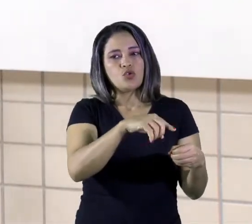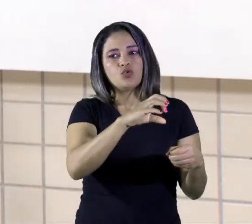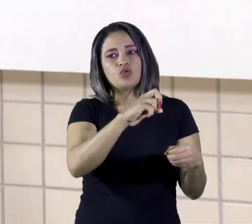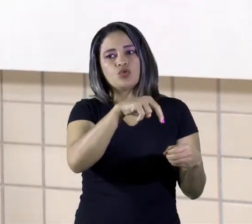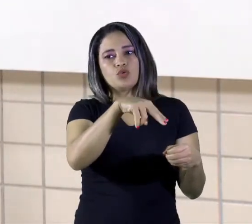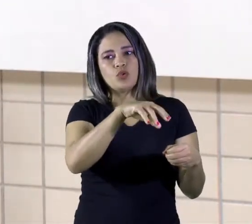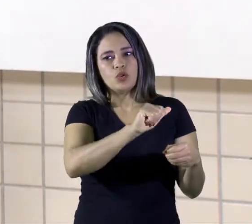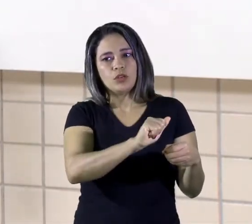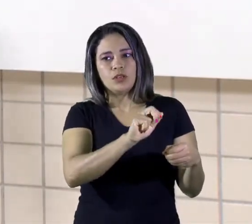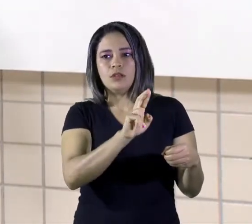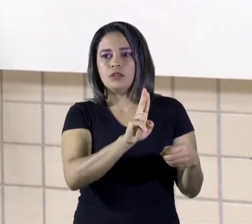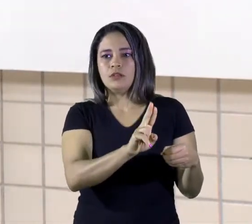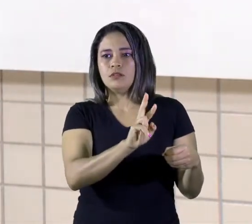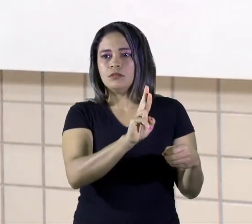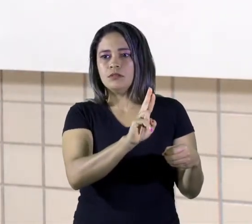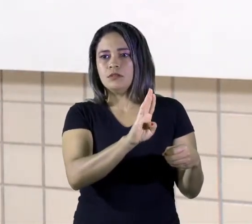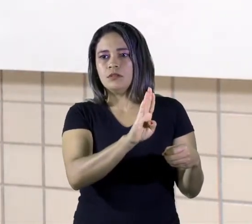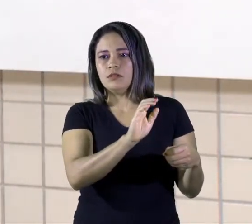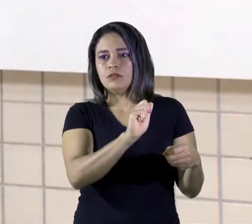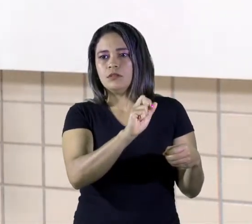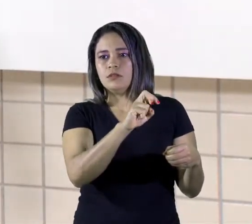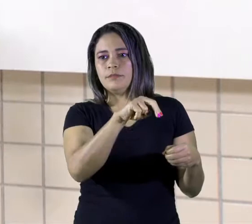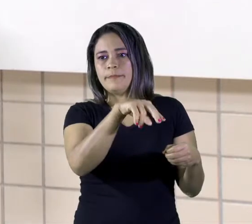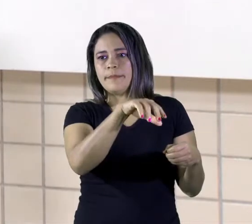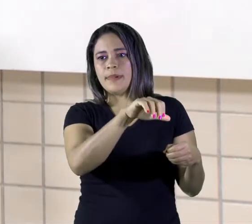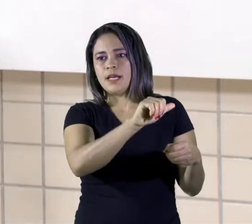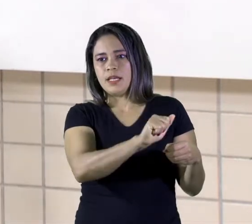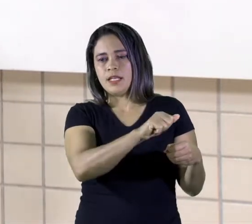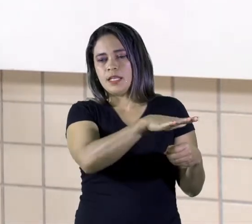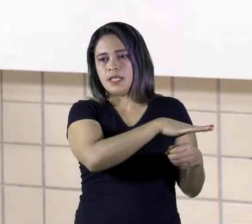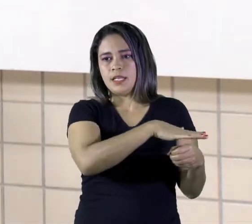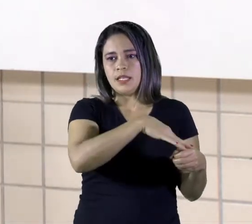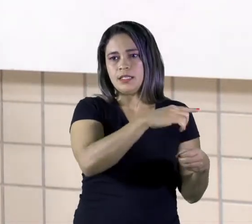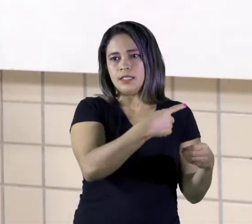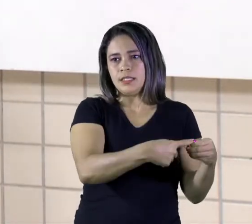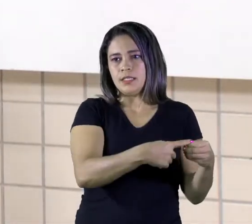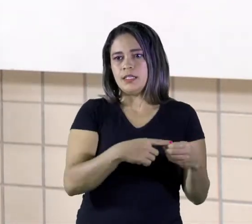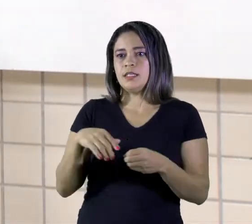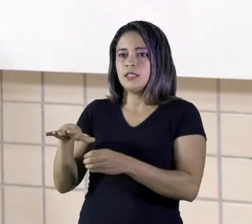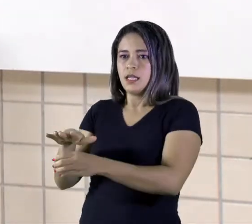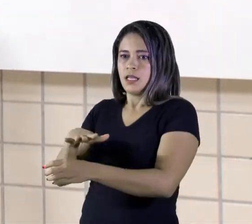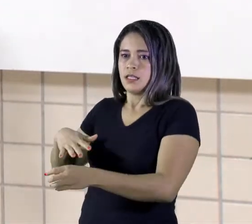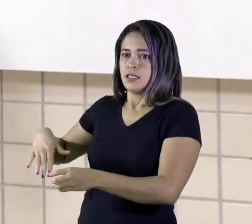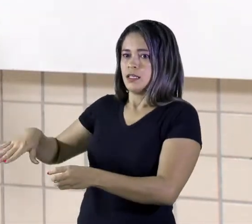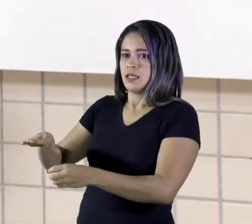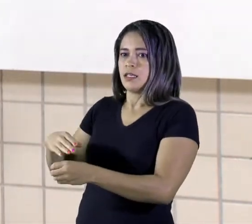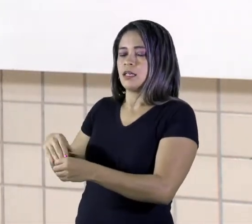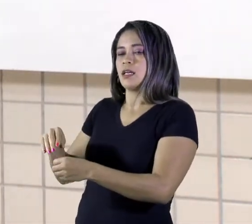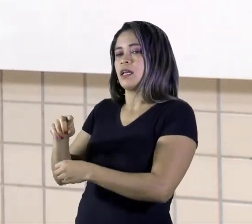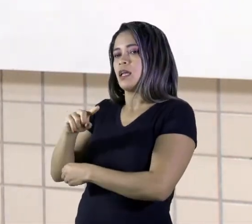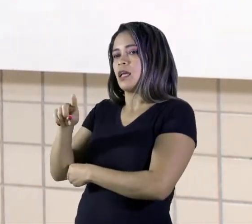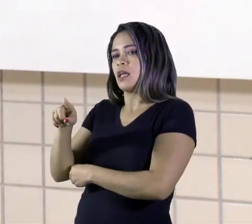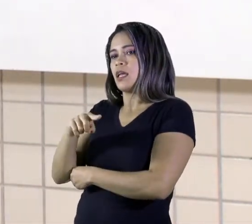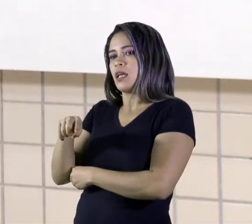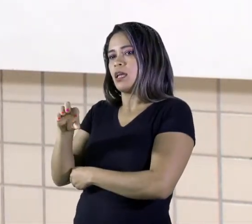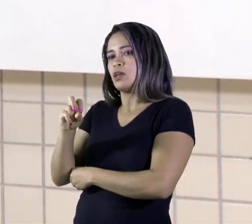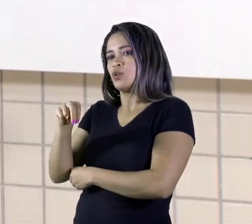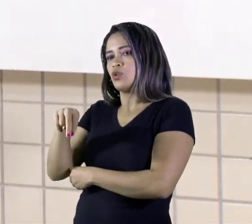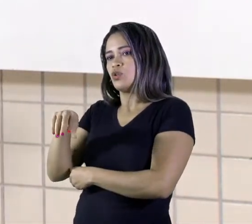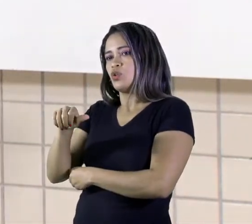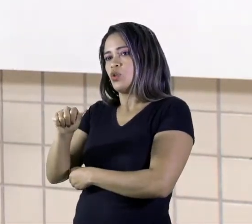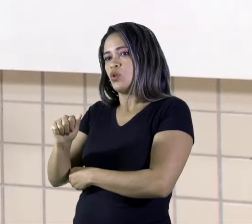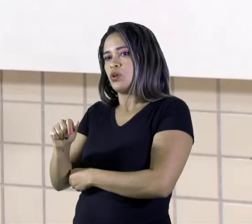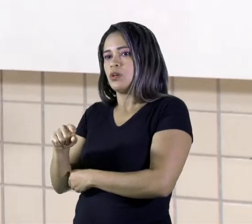zona urbana e o campo é a zona rural. Tudo faz parte do município. Tem cidades que não têm zona